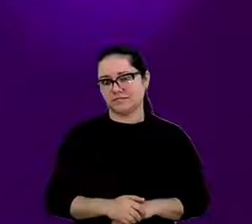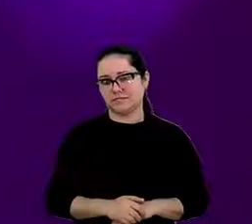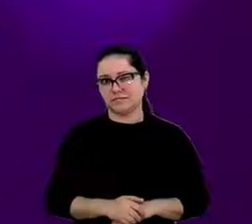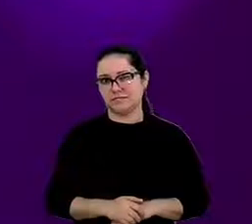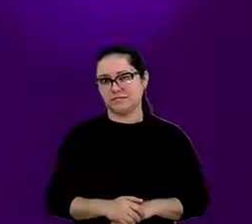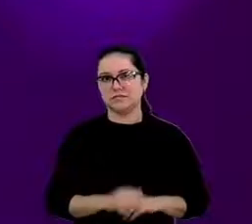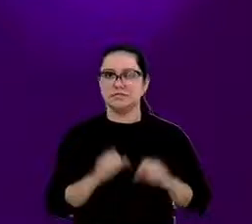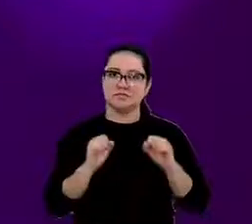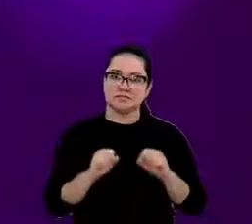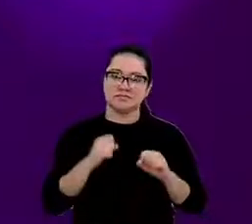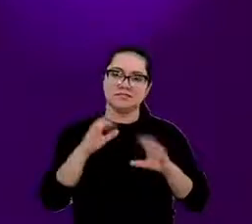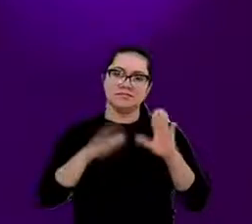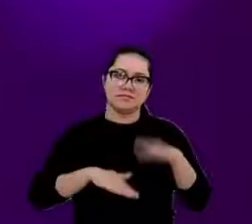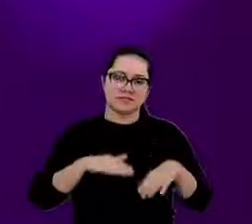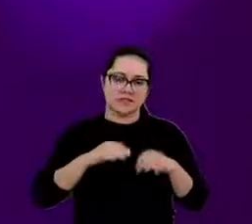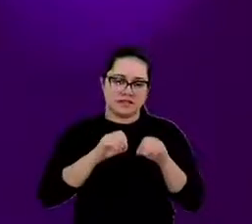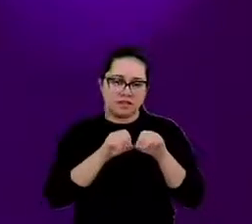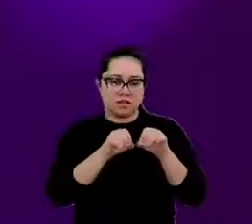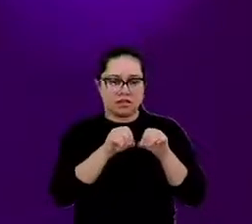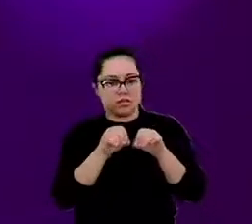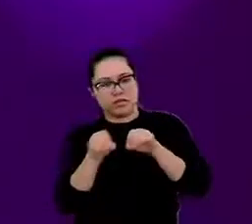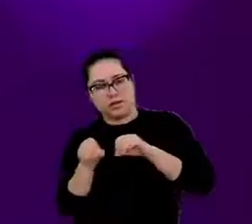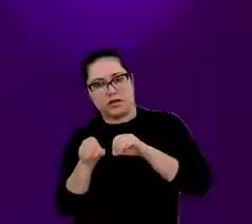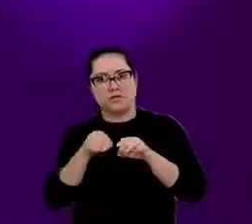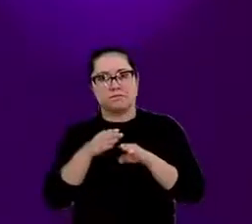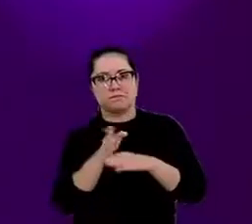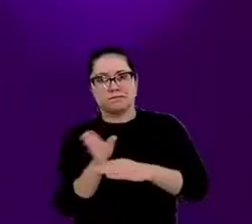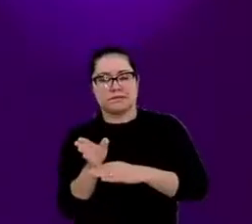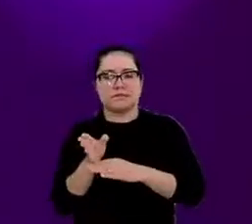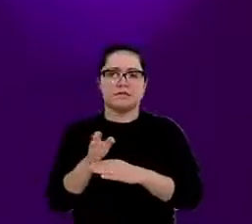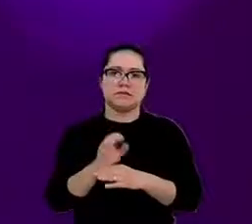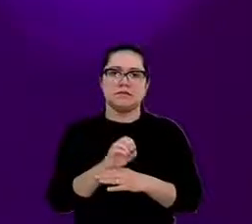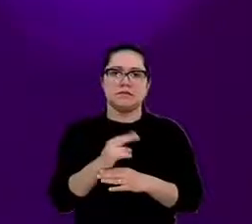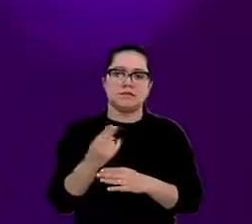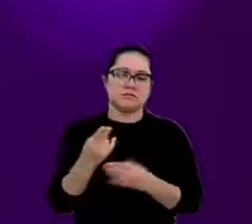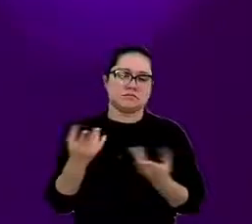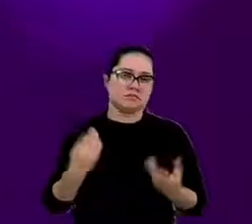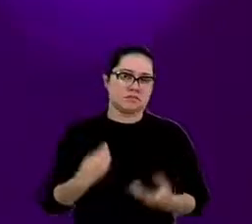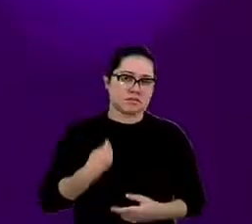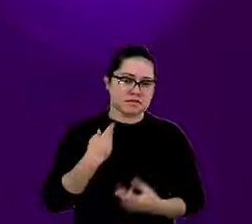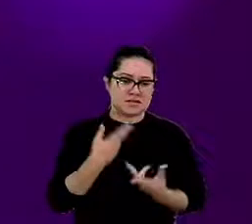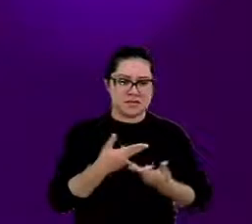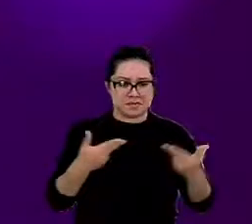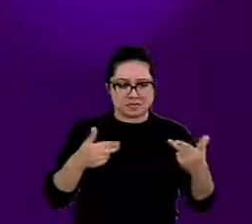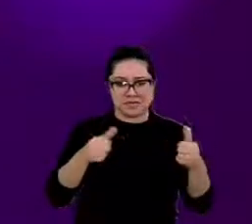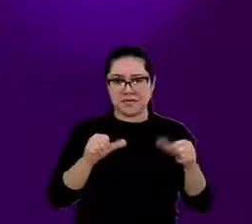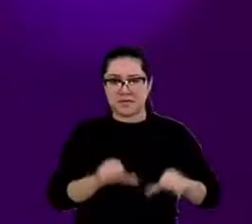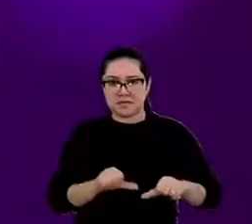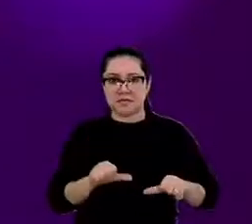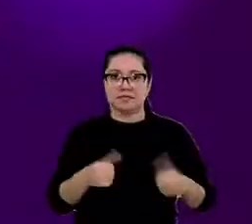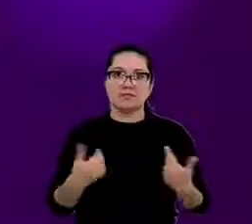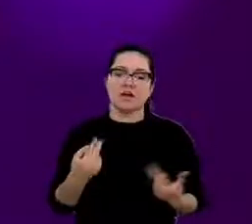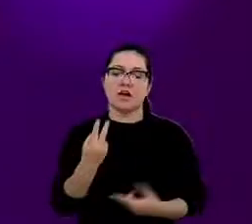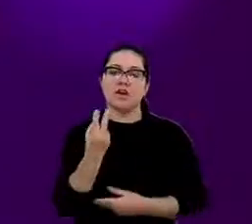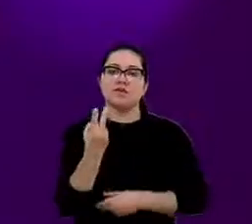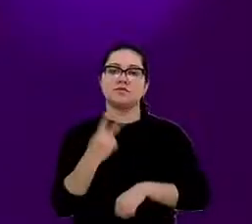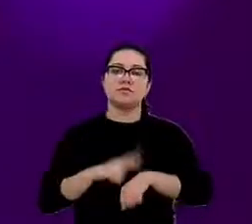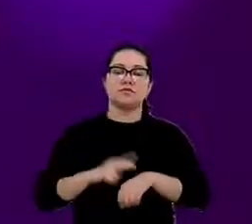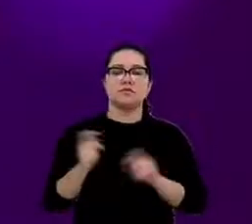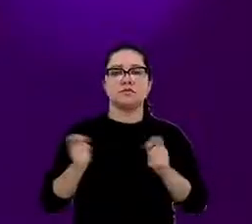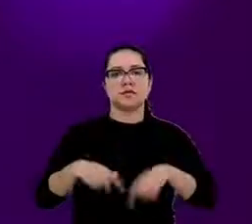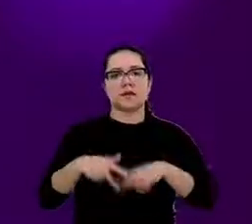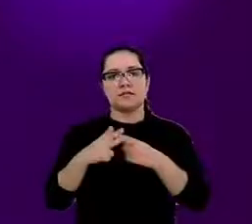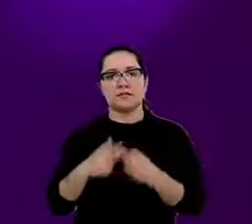má posição das hastes, assim como a presença de dissecções dos bordos. Ou seja, são duas ferramentas de avaliação ou